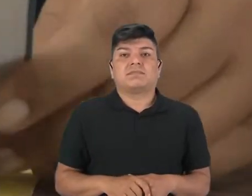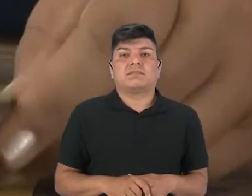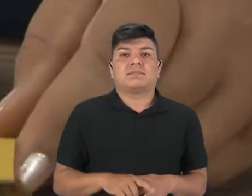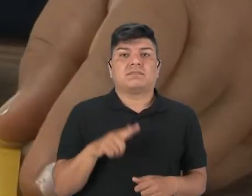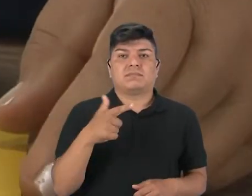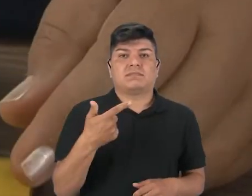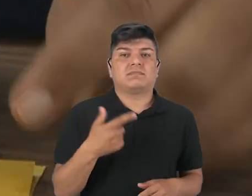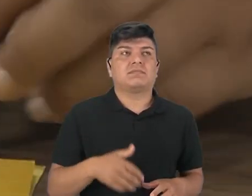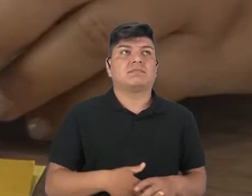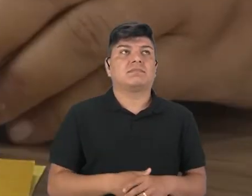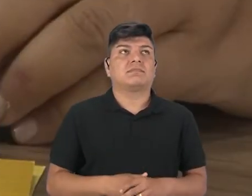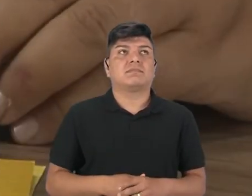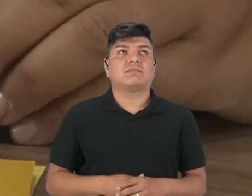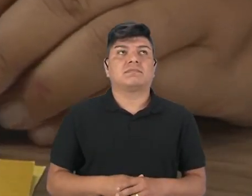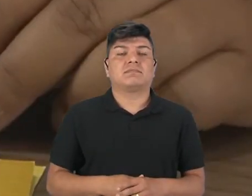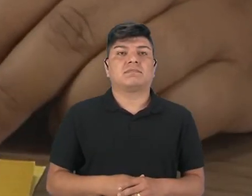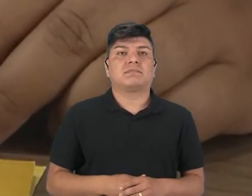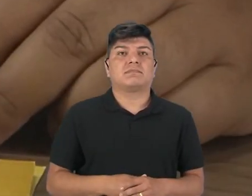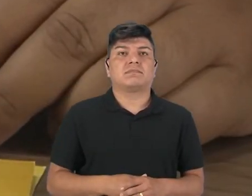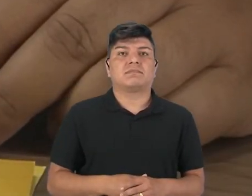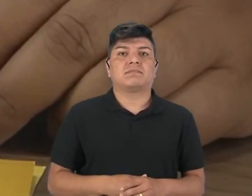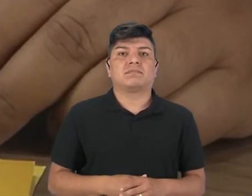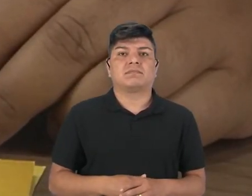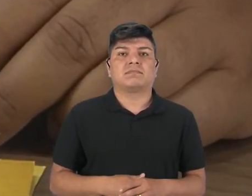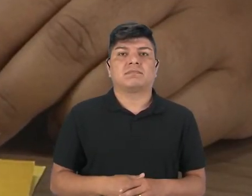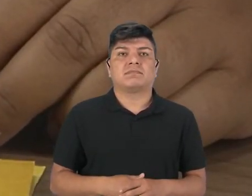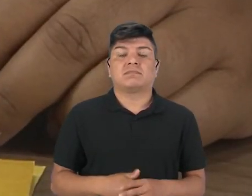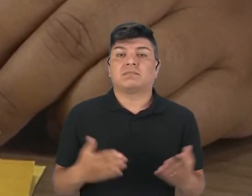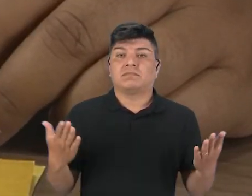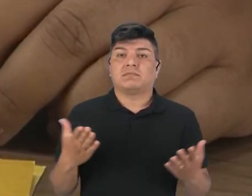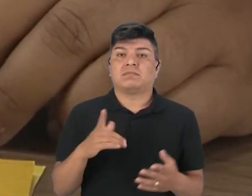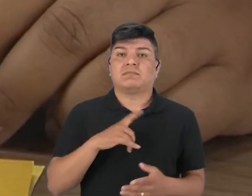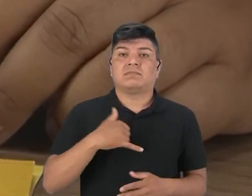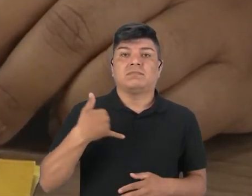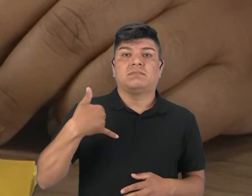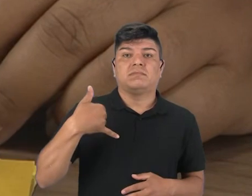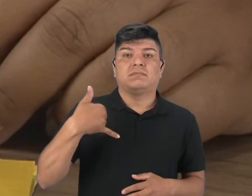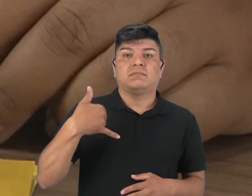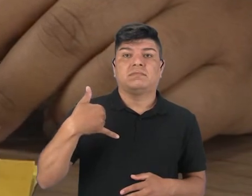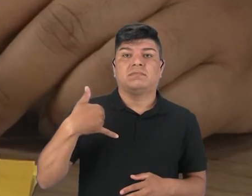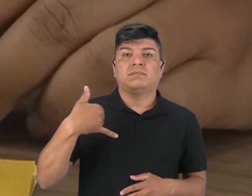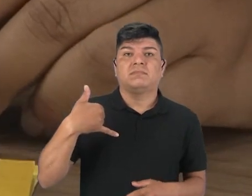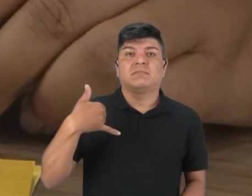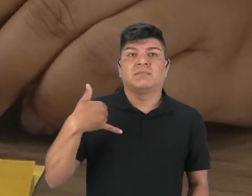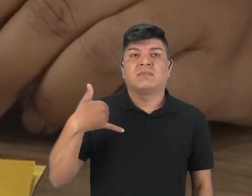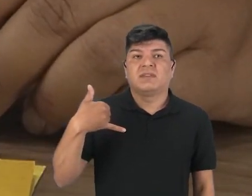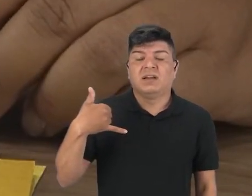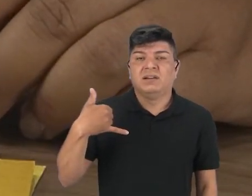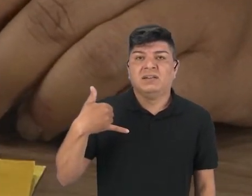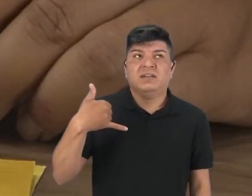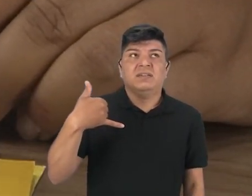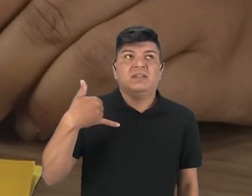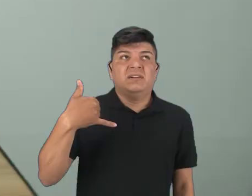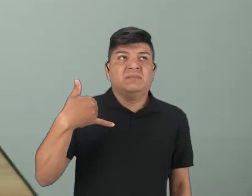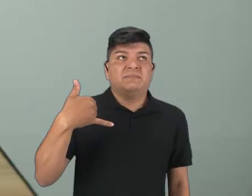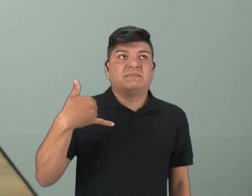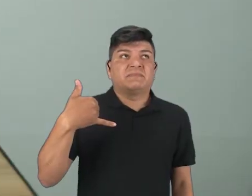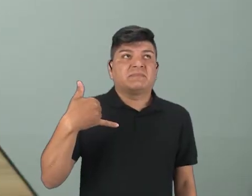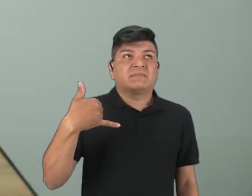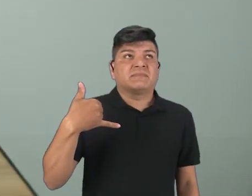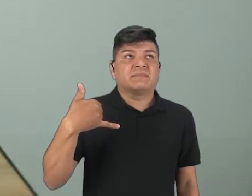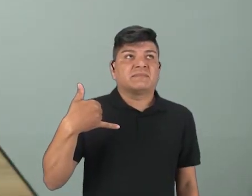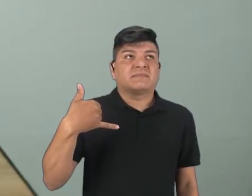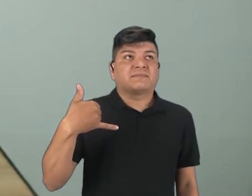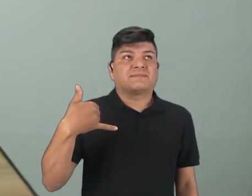Vamos a um próximo? Agora nós temos o celular. O celular tá virado, eu vou virar direitinho